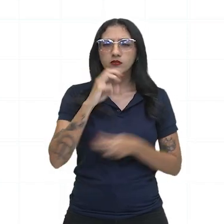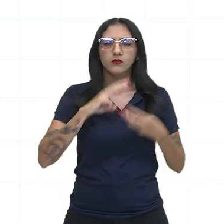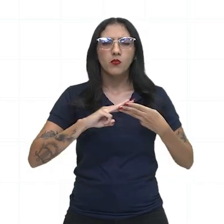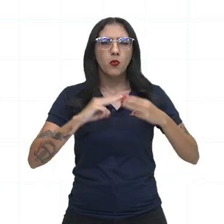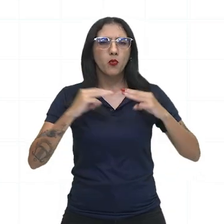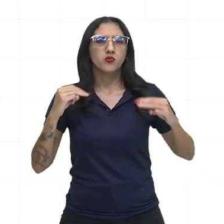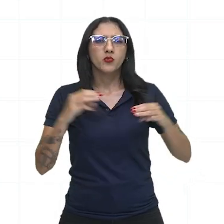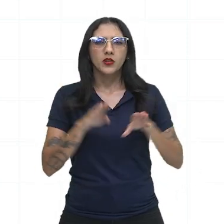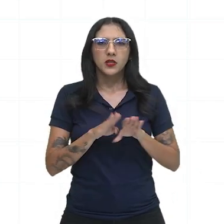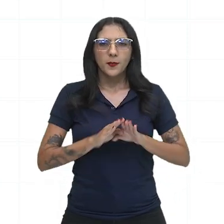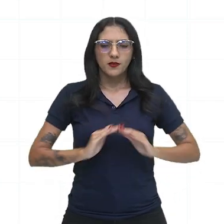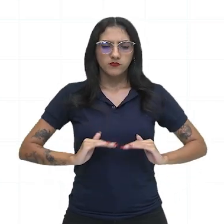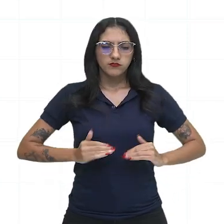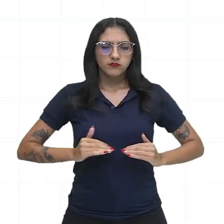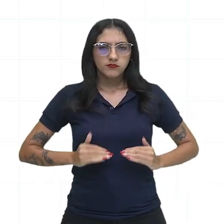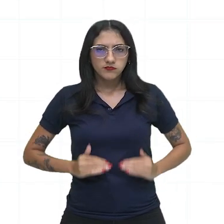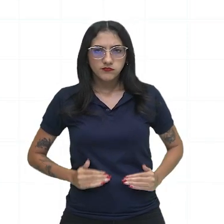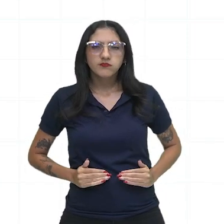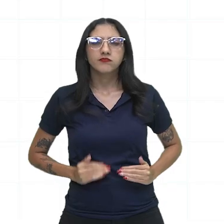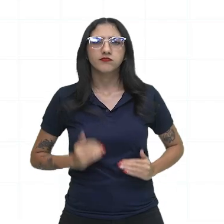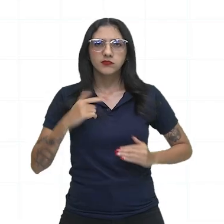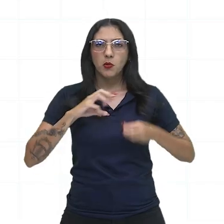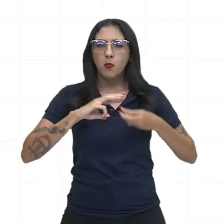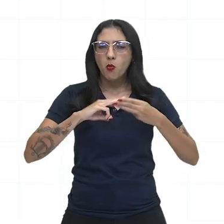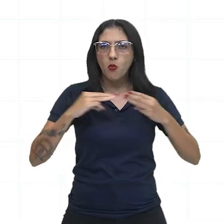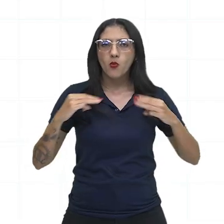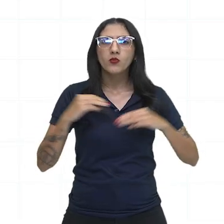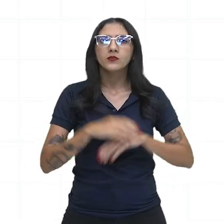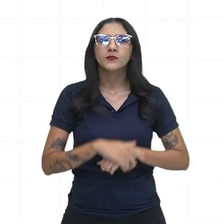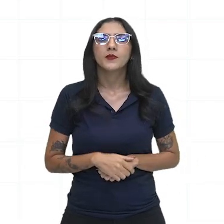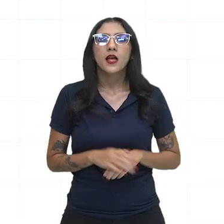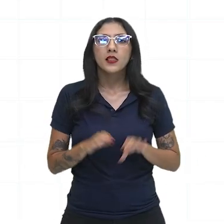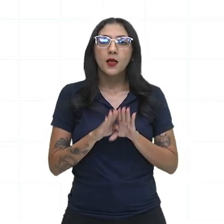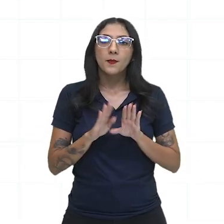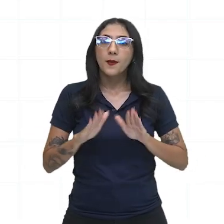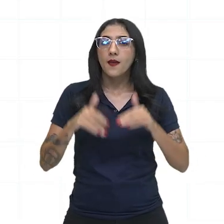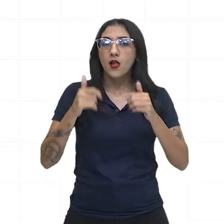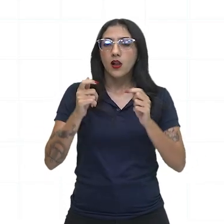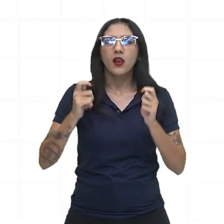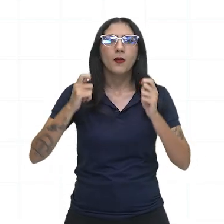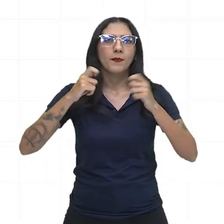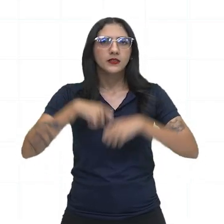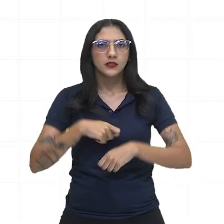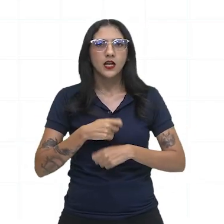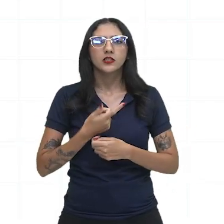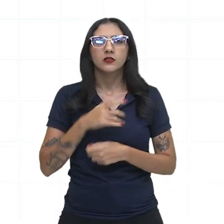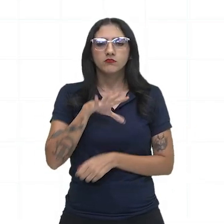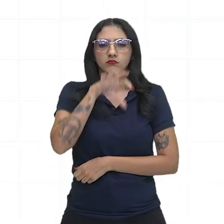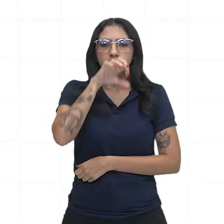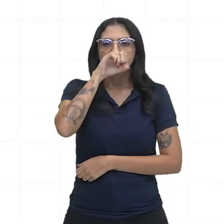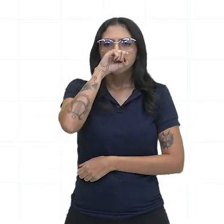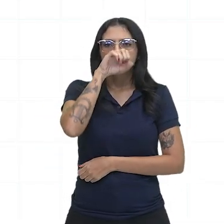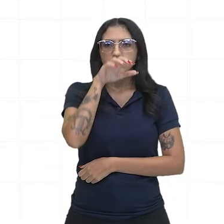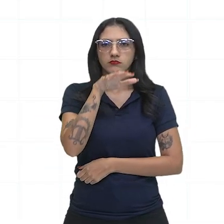muscular, definição e tonificação dos músculos, melhora a capacidade